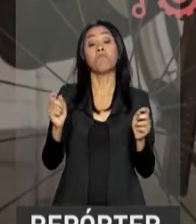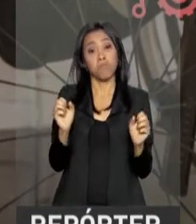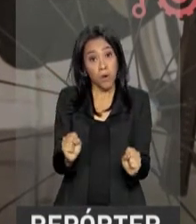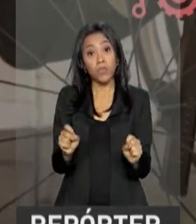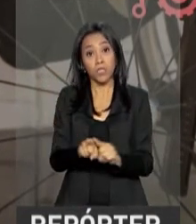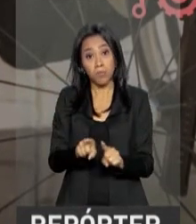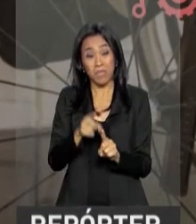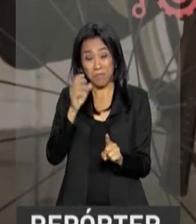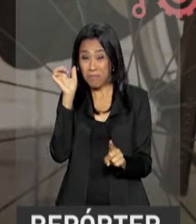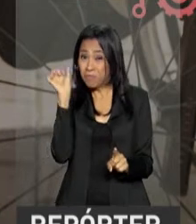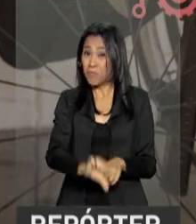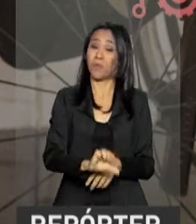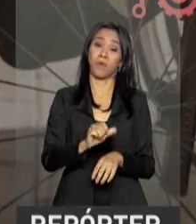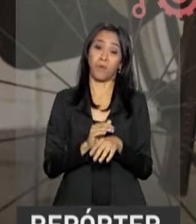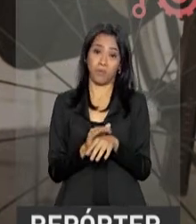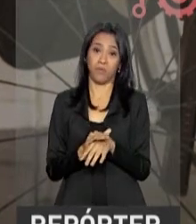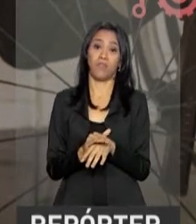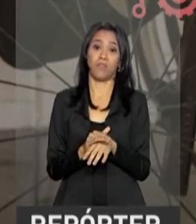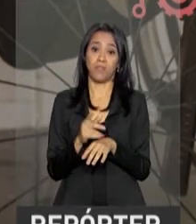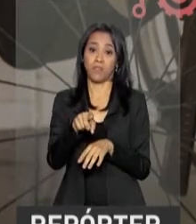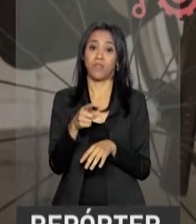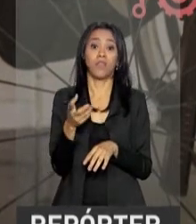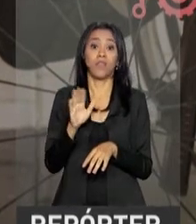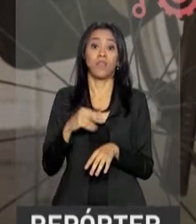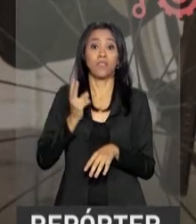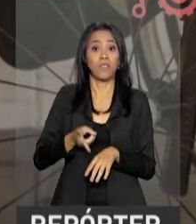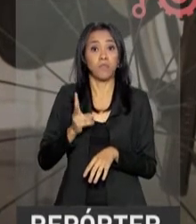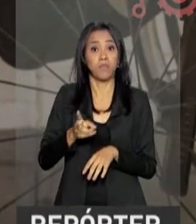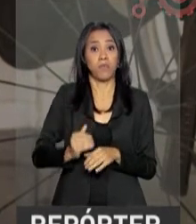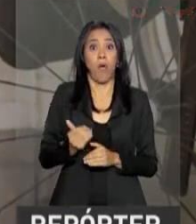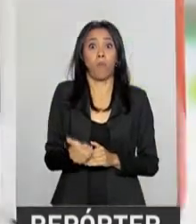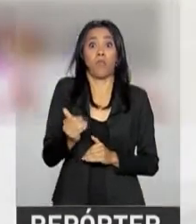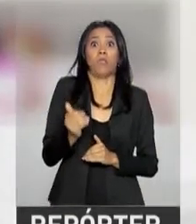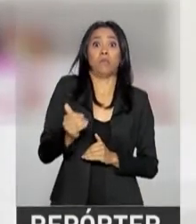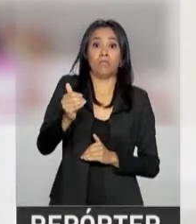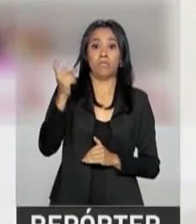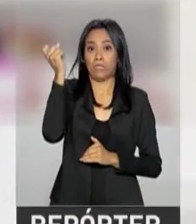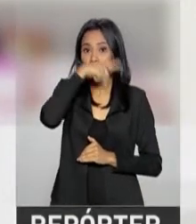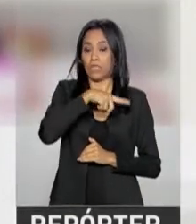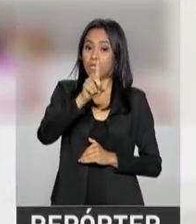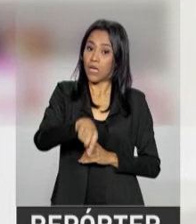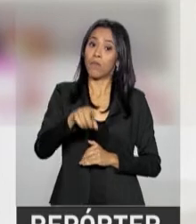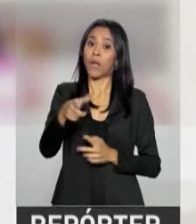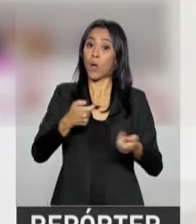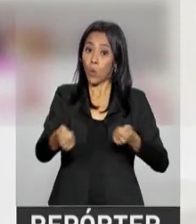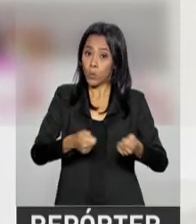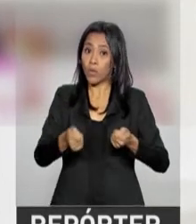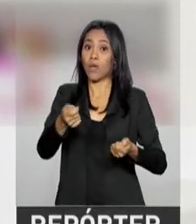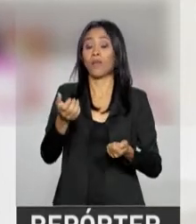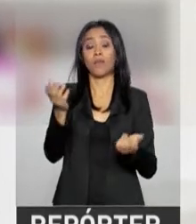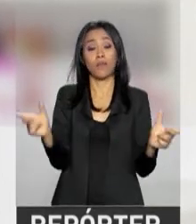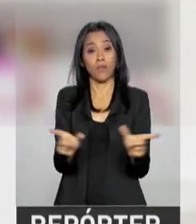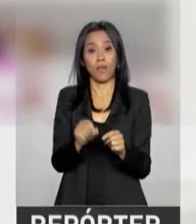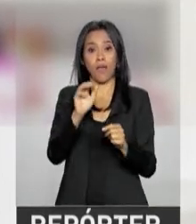vir em formas mais agressivas com sintomas e sequelas que aumentam a cada dia e é para combater essas formas cambista autorizou a